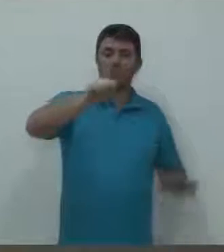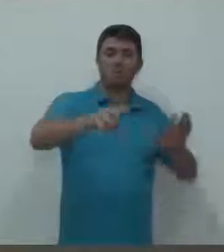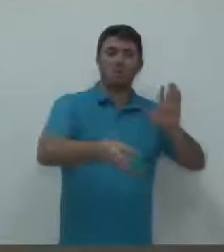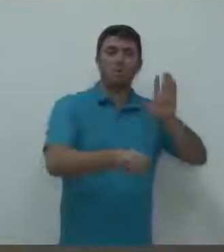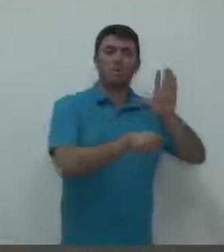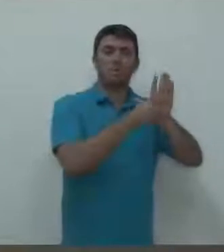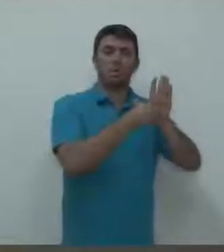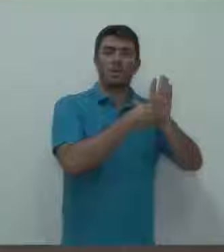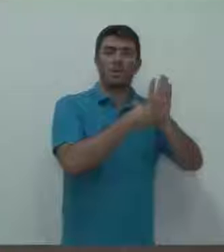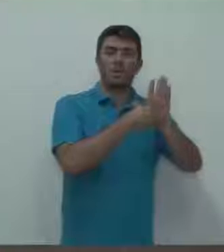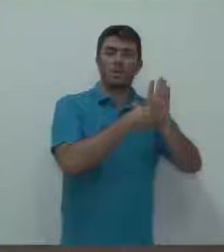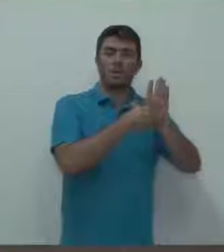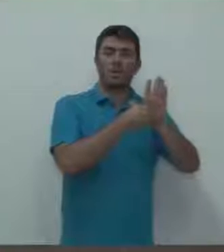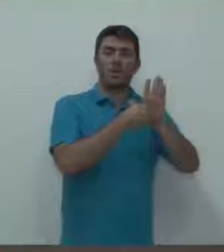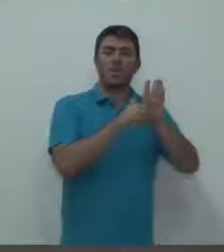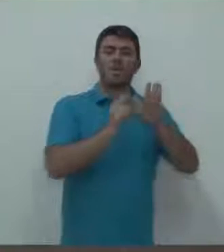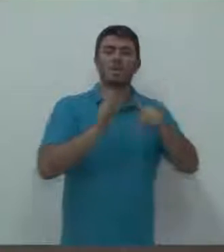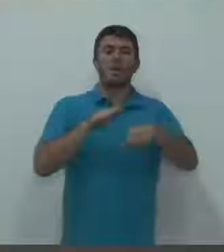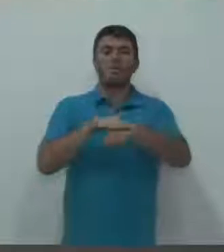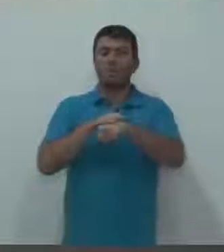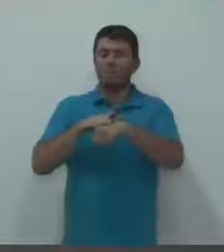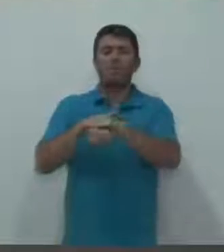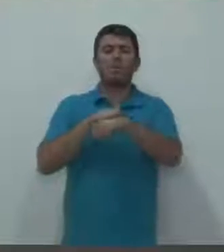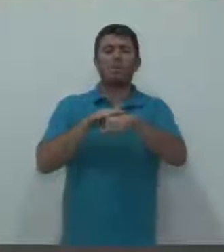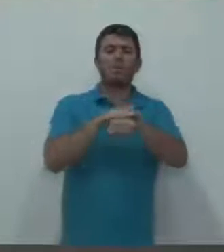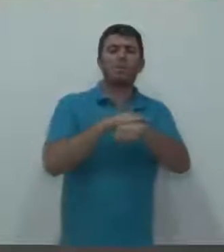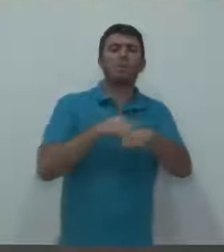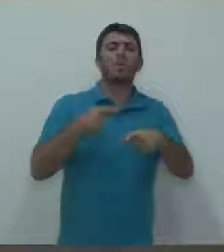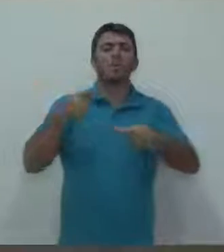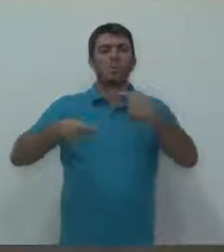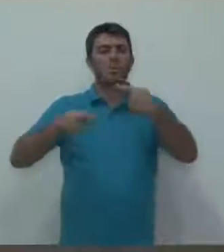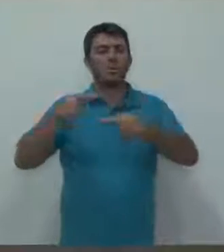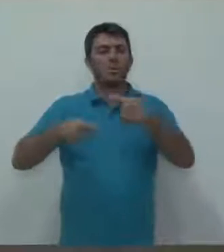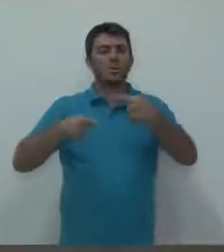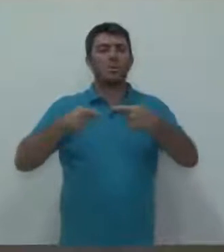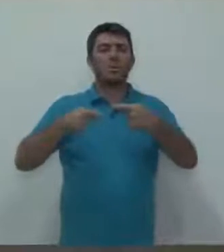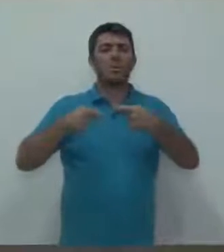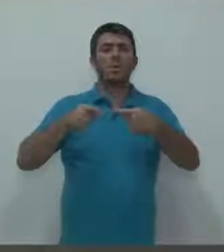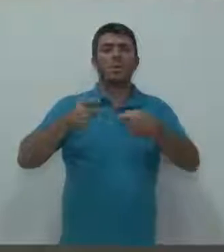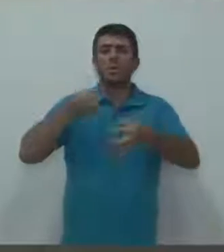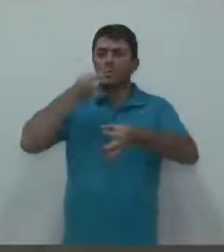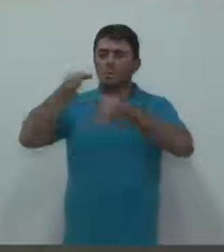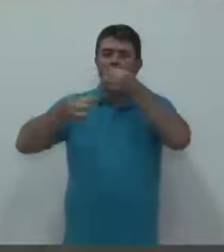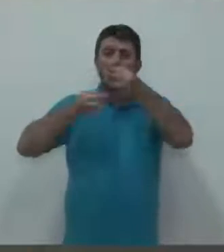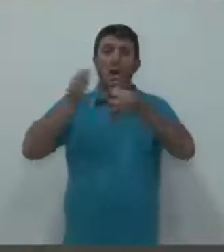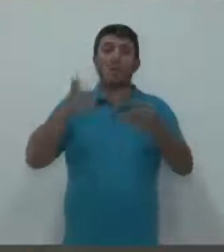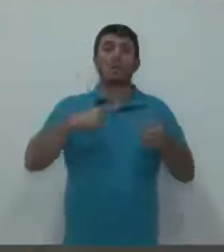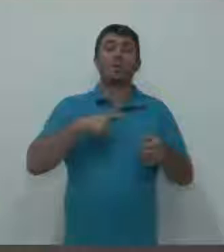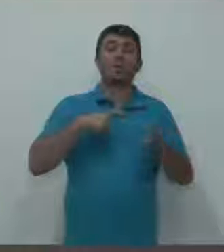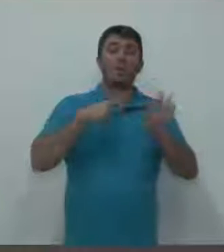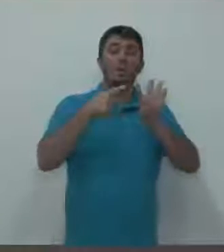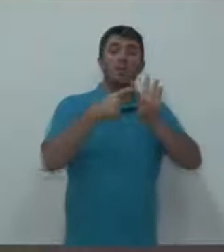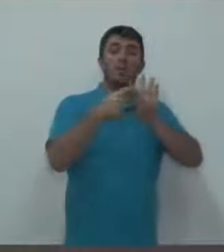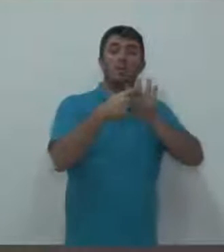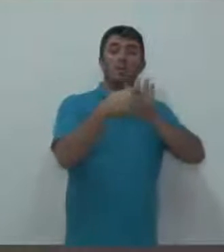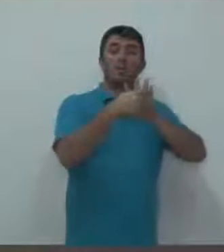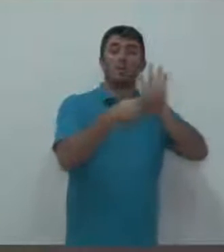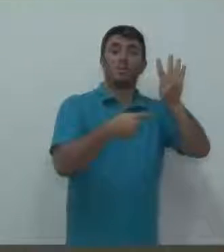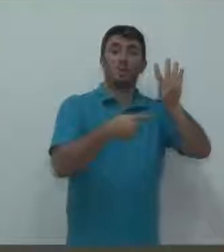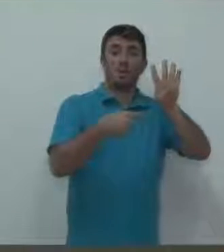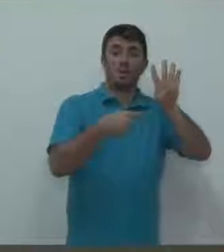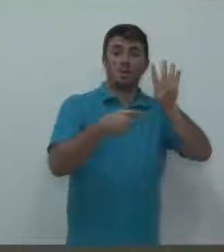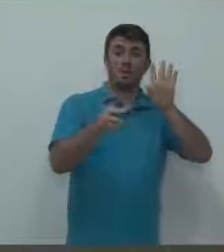emendas. Depois de conversar, de discutir, de ouvir opiniões e sugestões. Agora a gente tem 4 destaques. Estamos falando especificamente